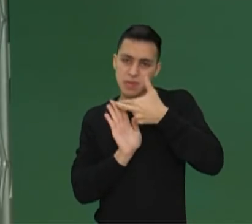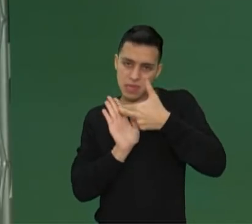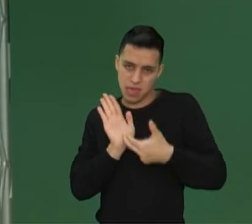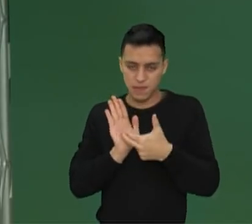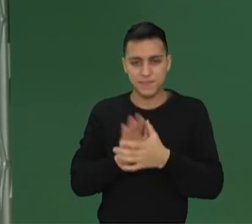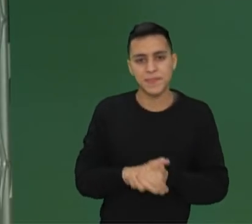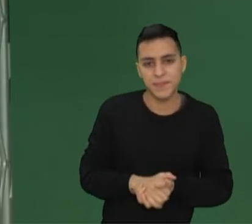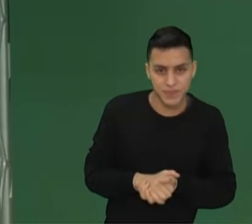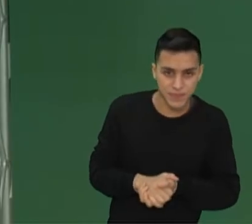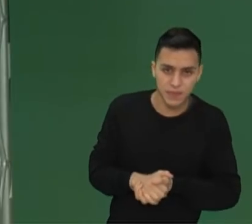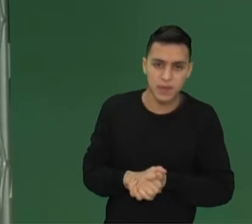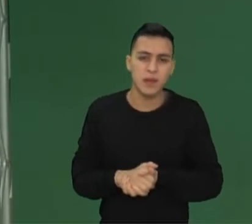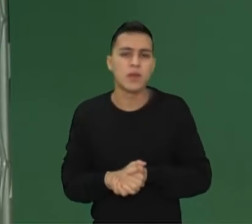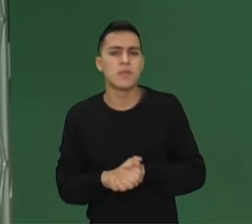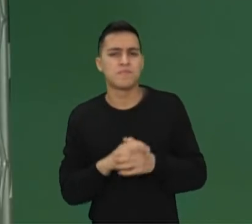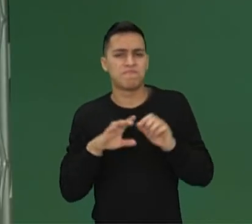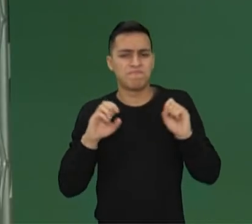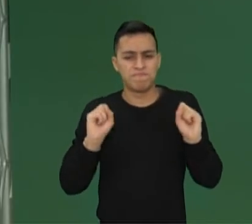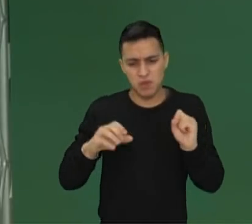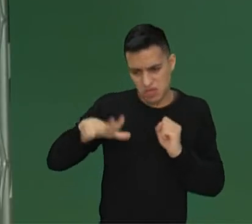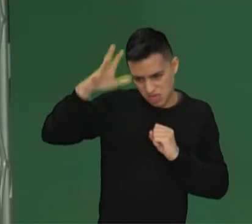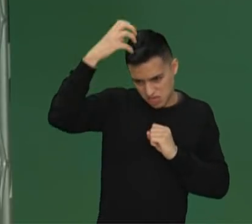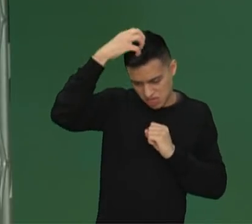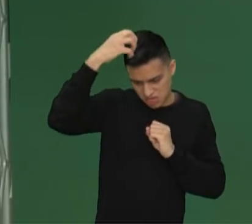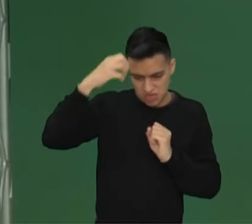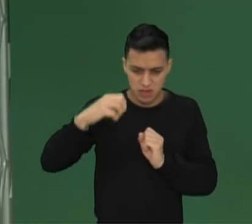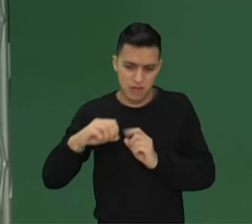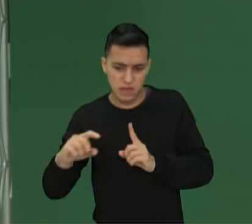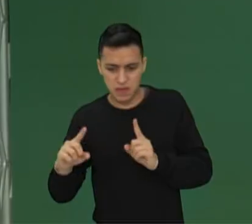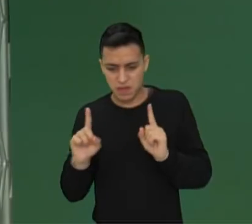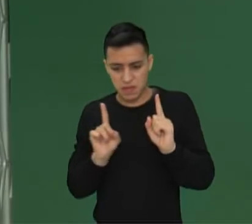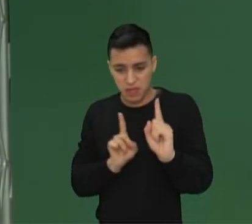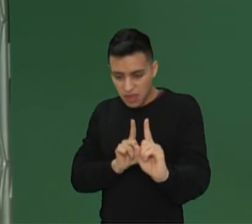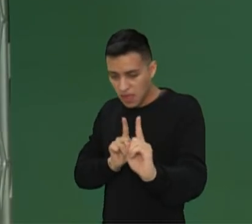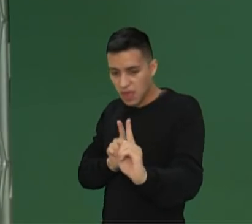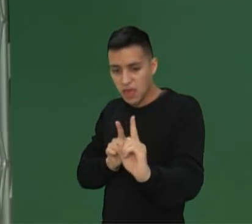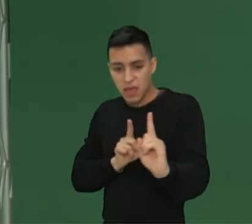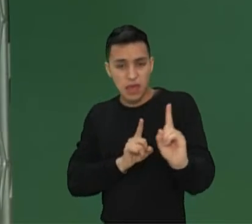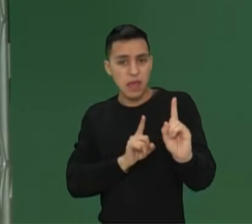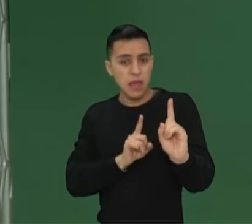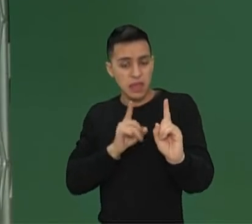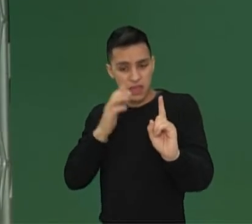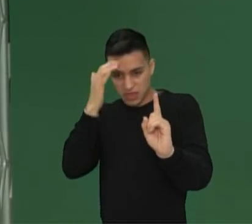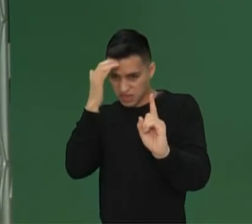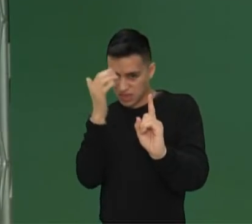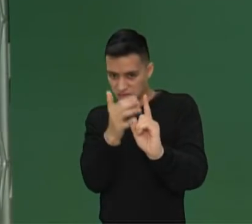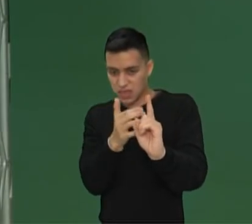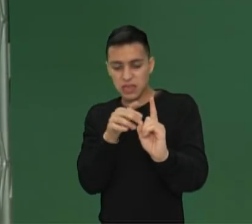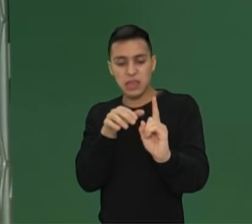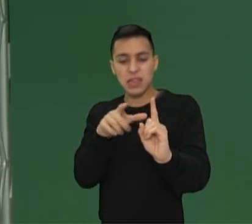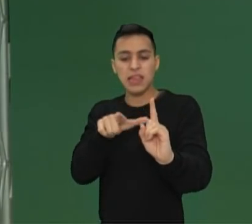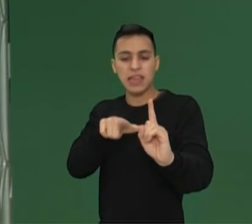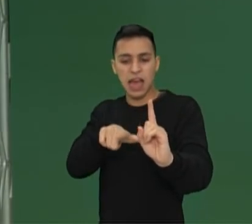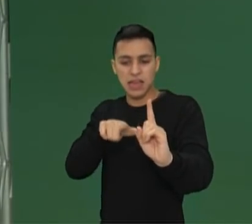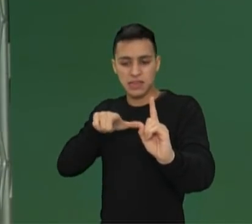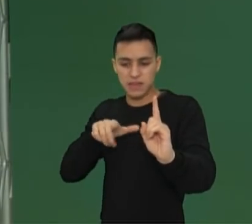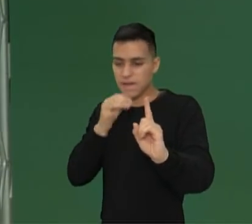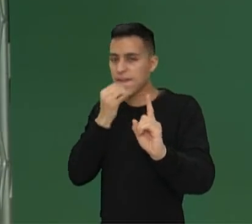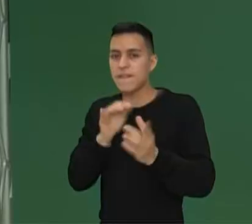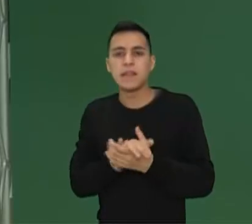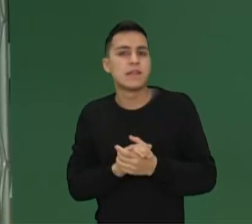separação. Eu posso atacar o meu rei com o meu rei? Posso, mas respeitando essa casinha de distância. Então, eu